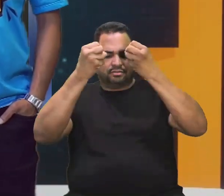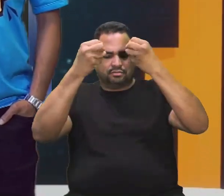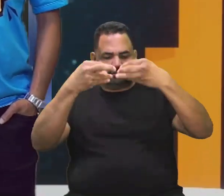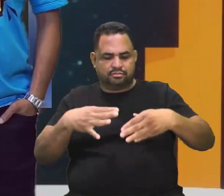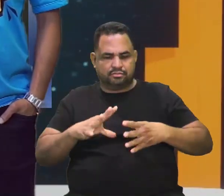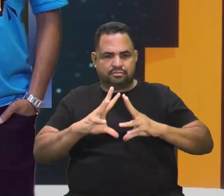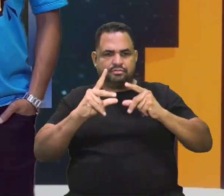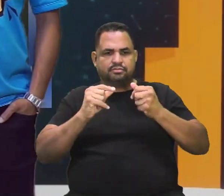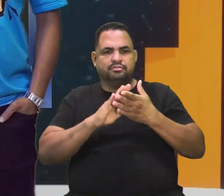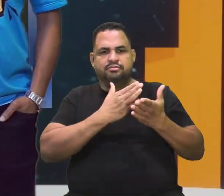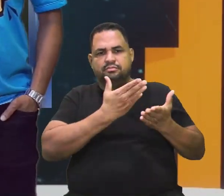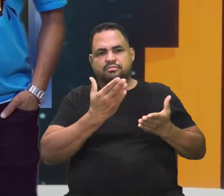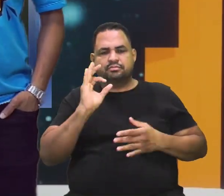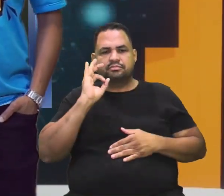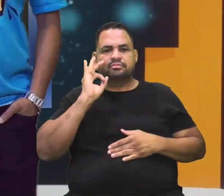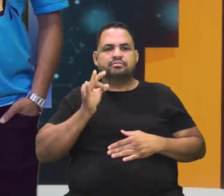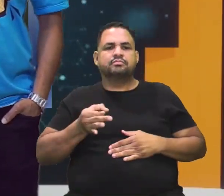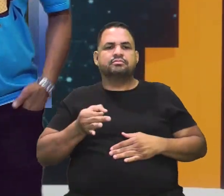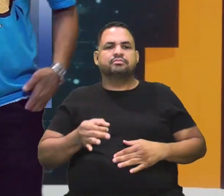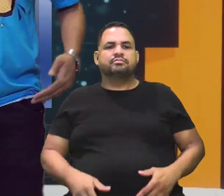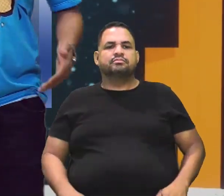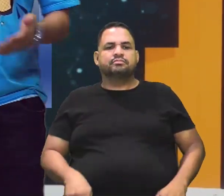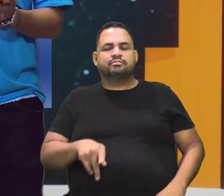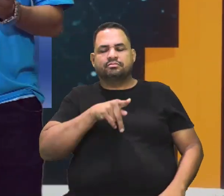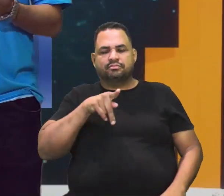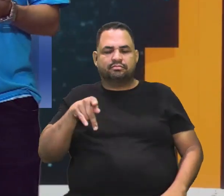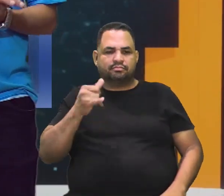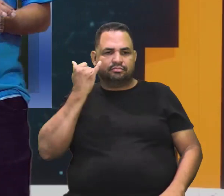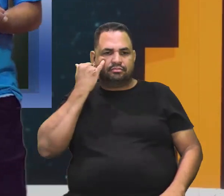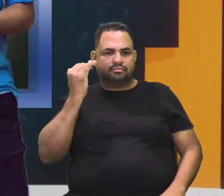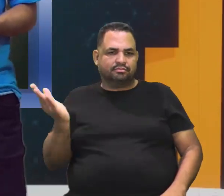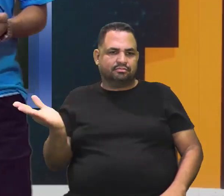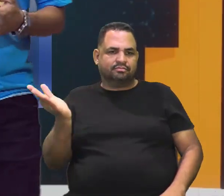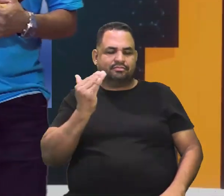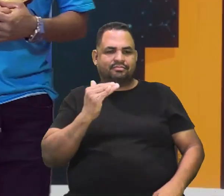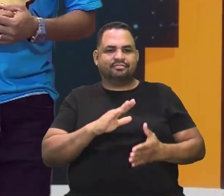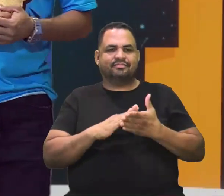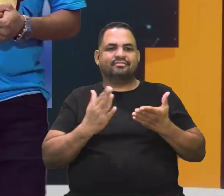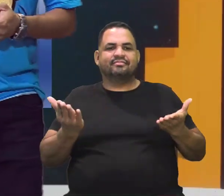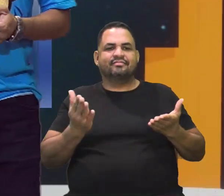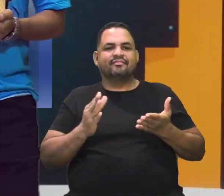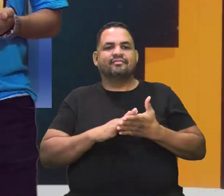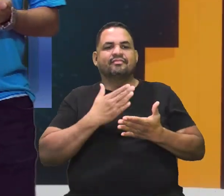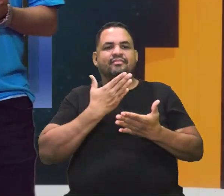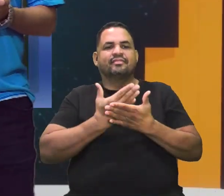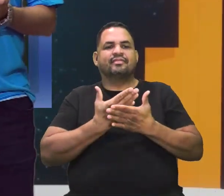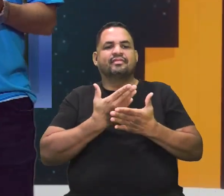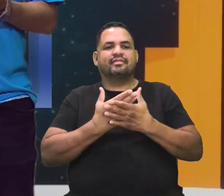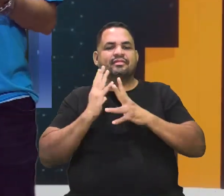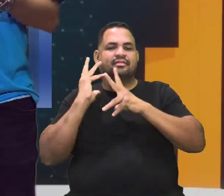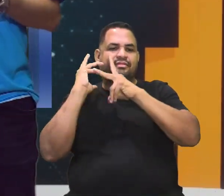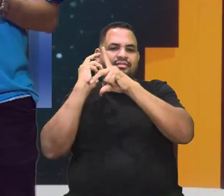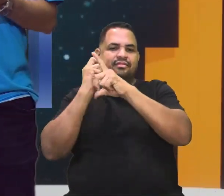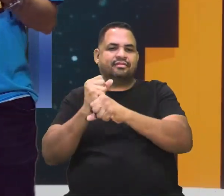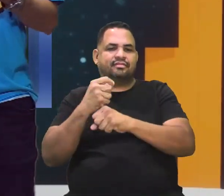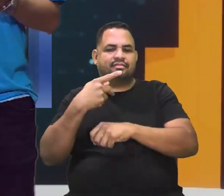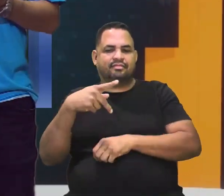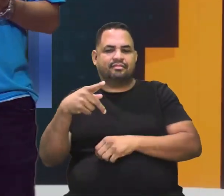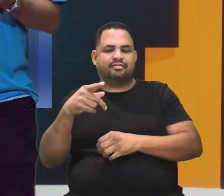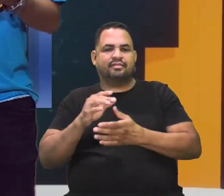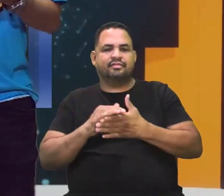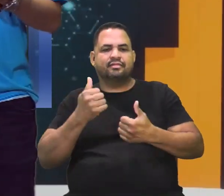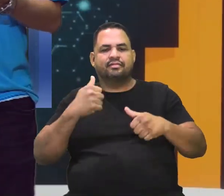dentro do que foi explicado para vocês, certinho? Certo. Professor Sâmio, vamos estar na área, vamos lá para a aula de revisão para